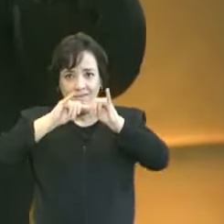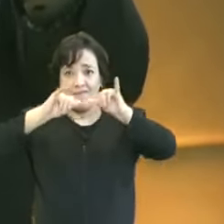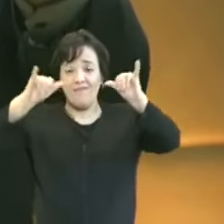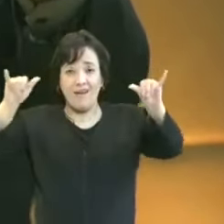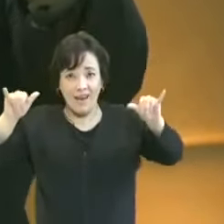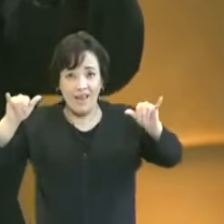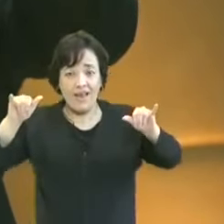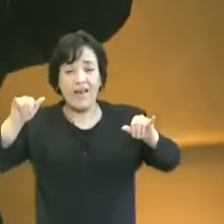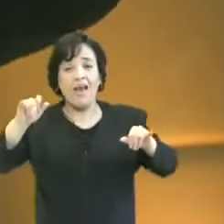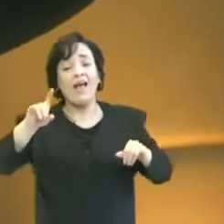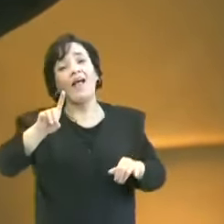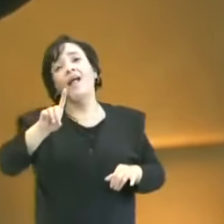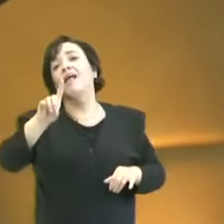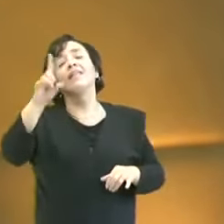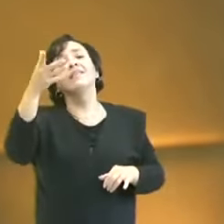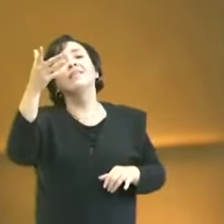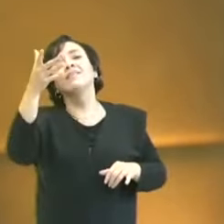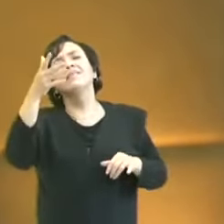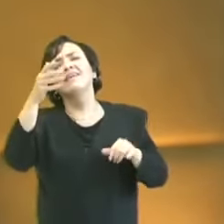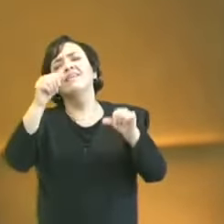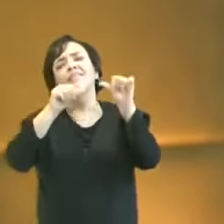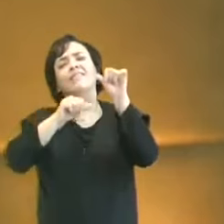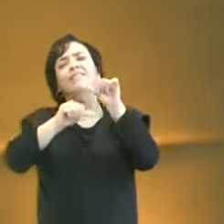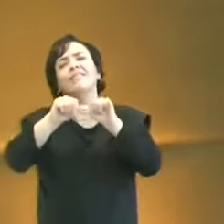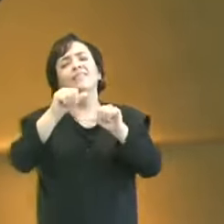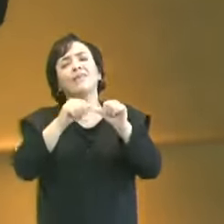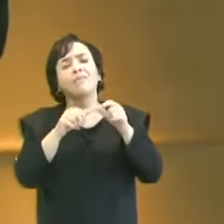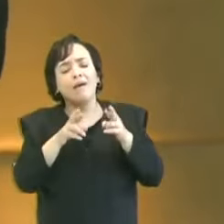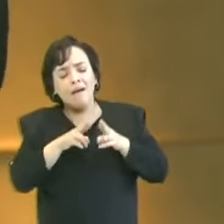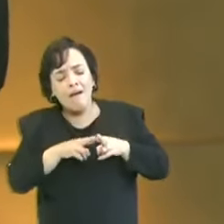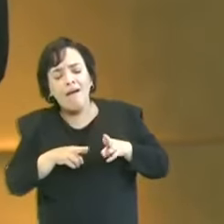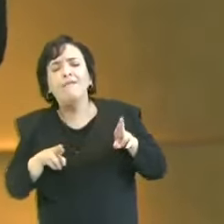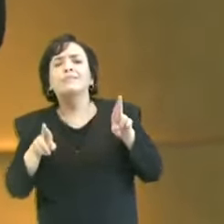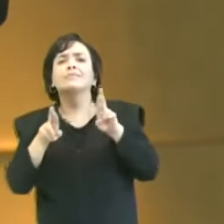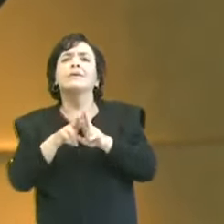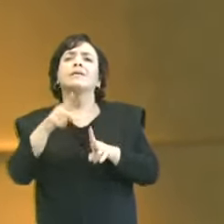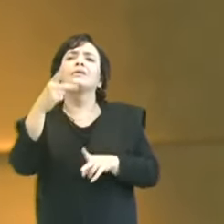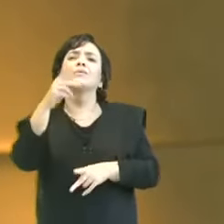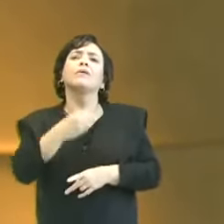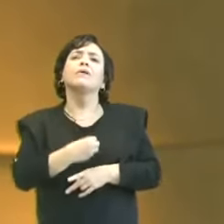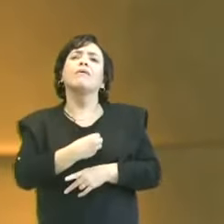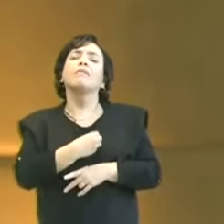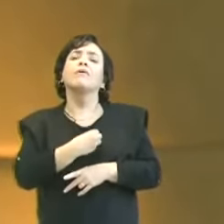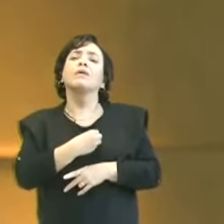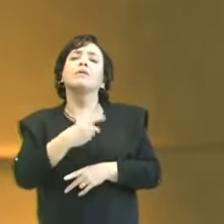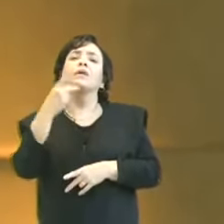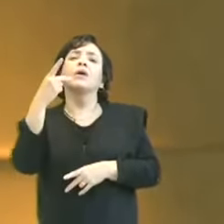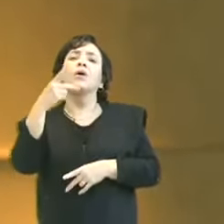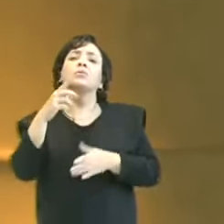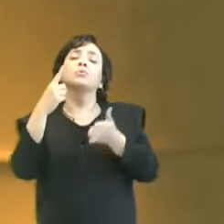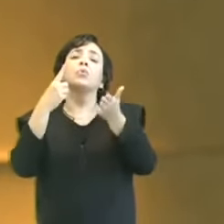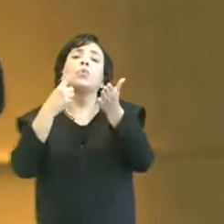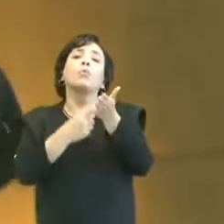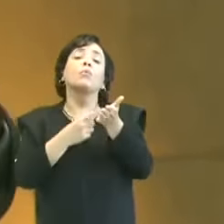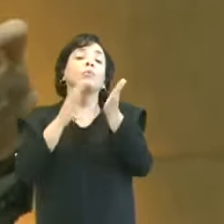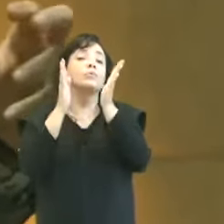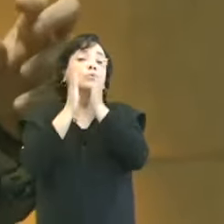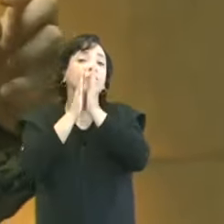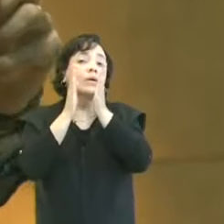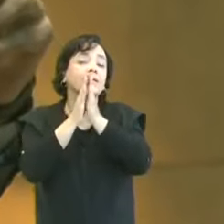restaurar propósitos. Deus quer restaurar o lugar da adoração. Deus quer restaurar a tua